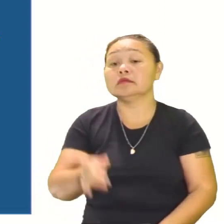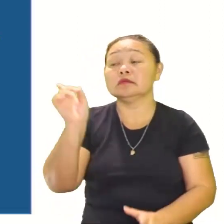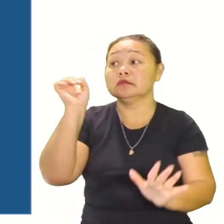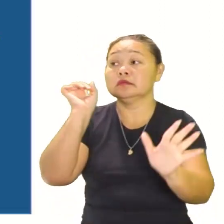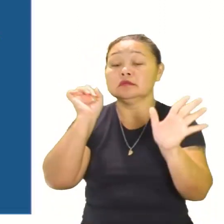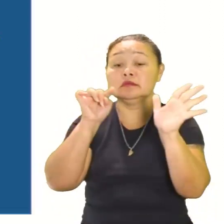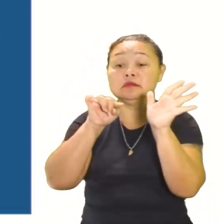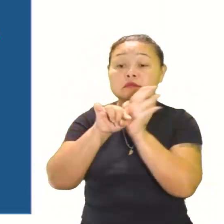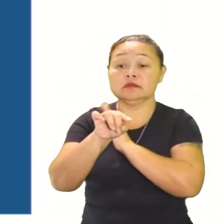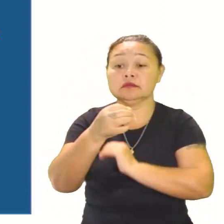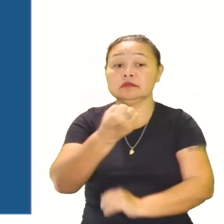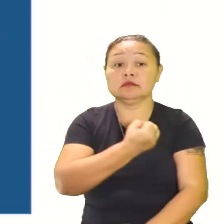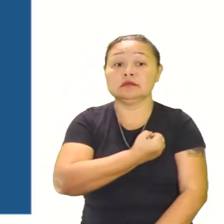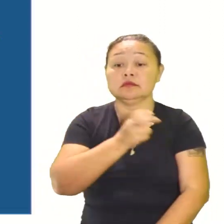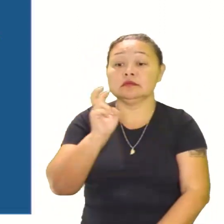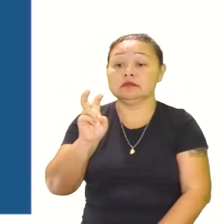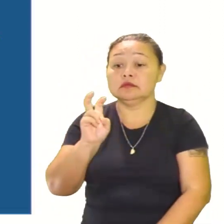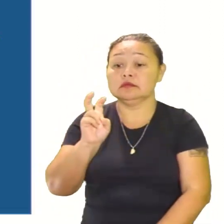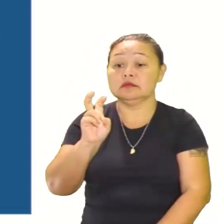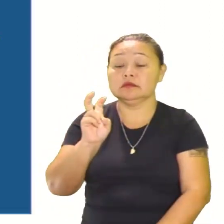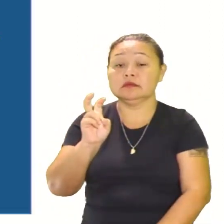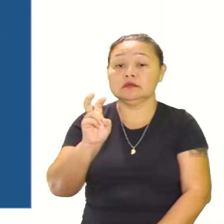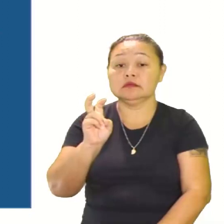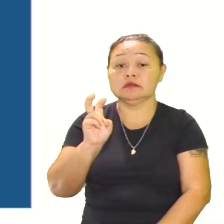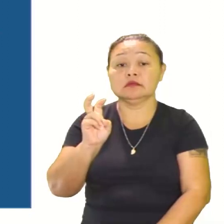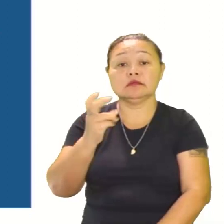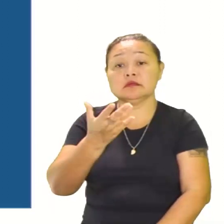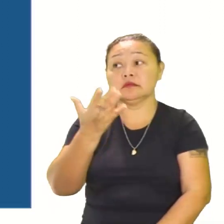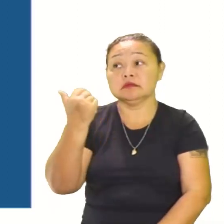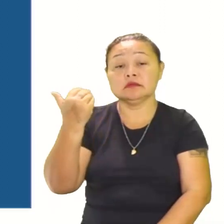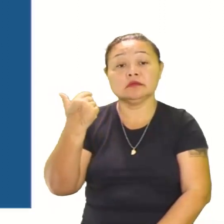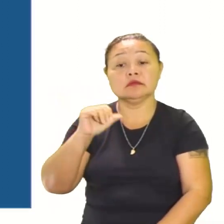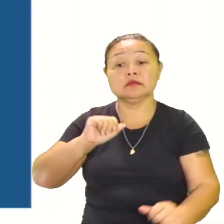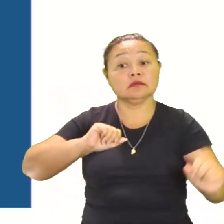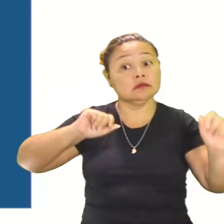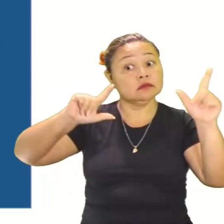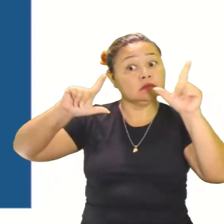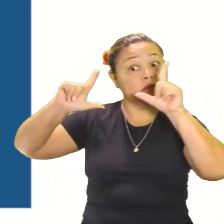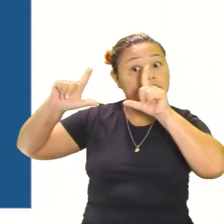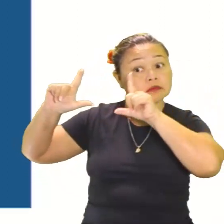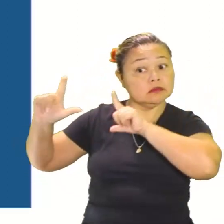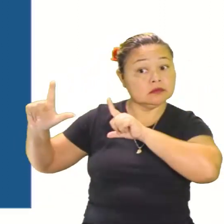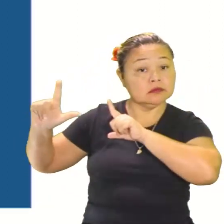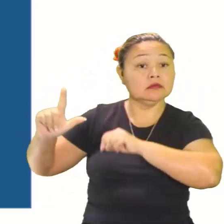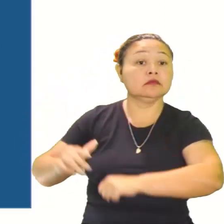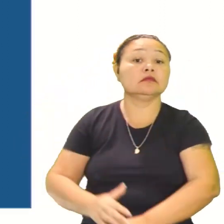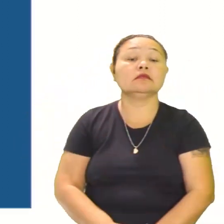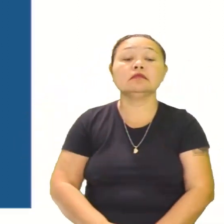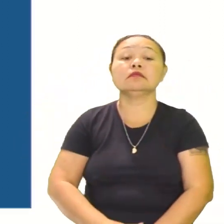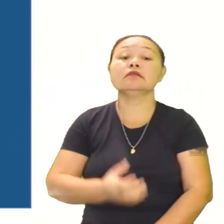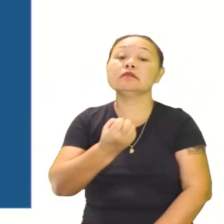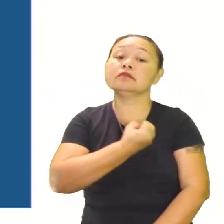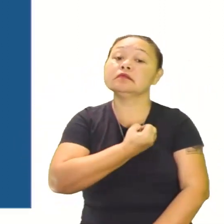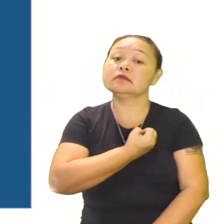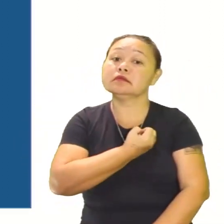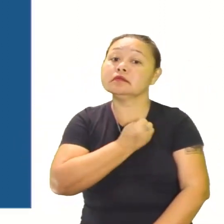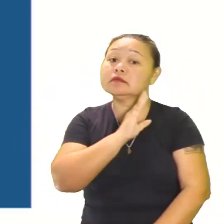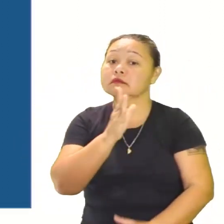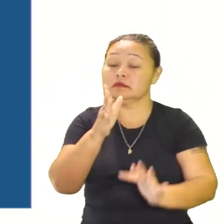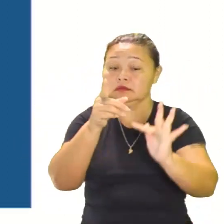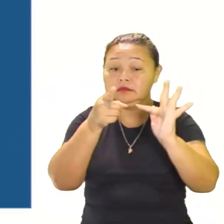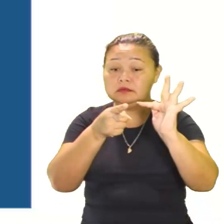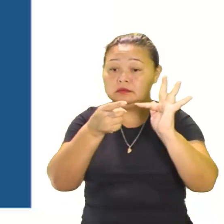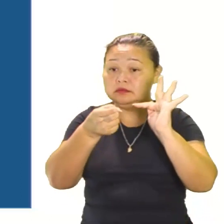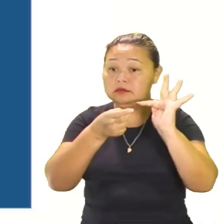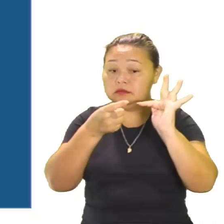Pergunta de número 5. Vamos à pergunta de número 5? Vamos lá, na telinha, a pergunta de número 5. O valor